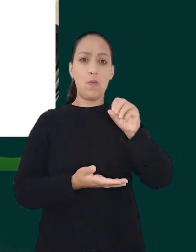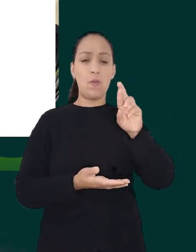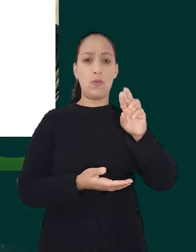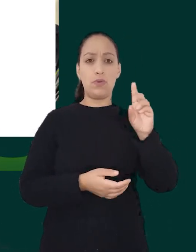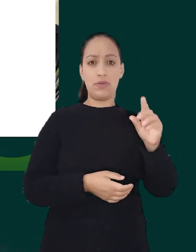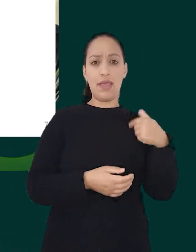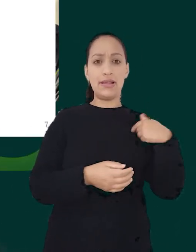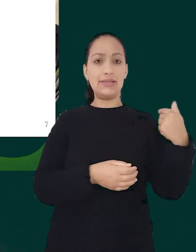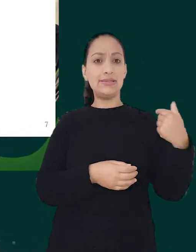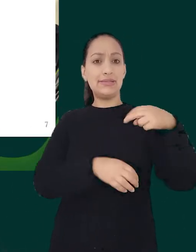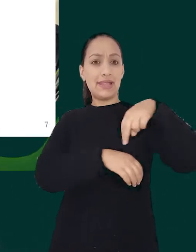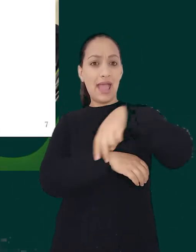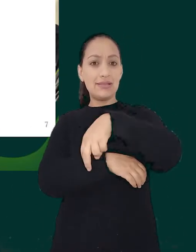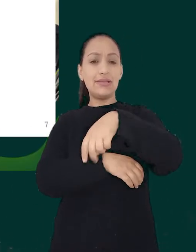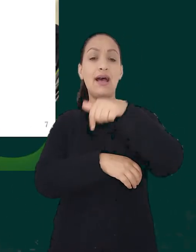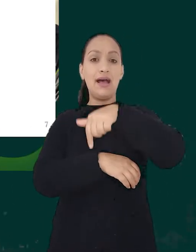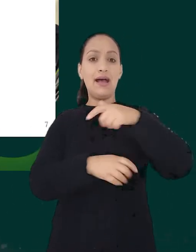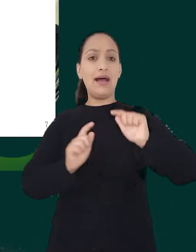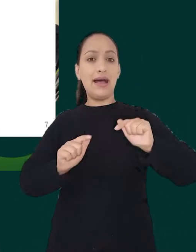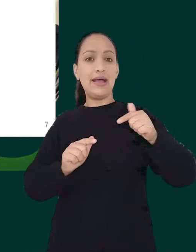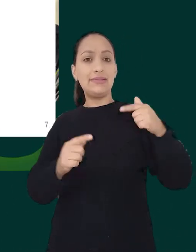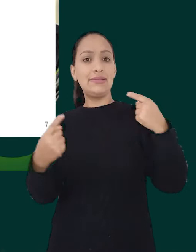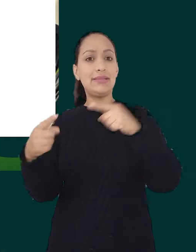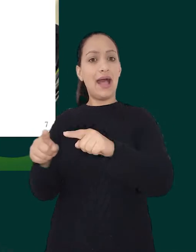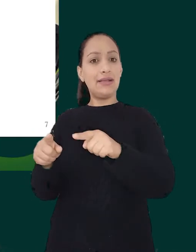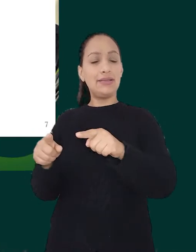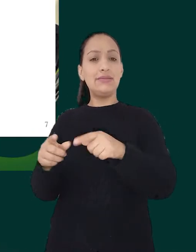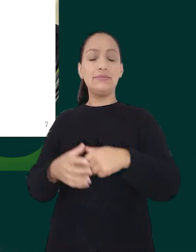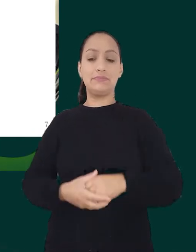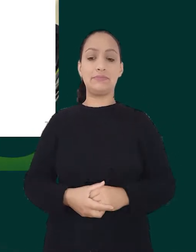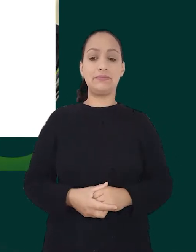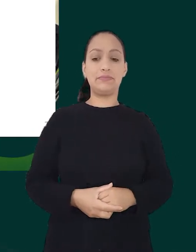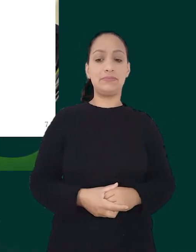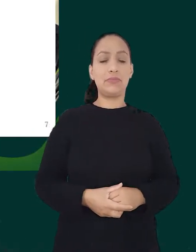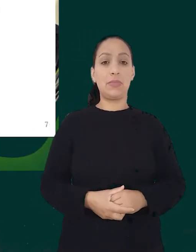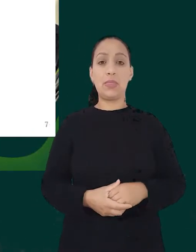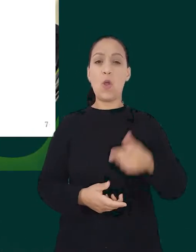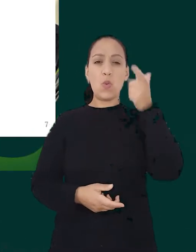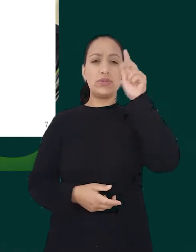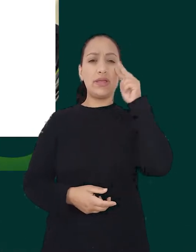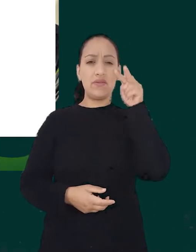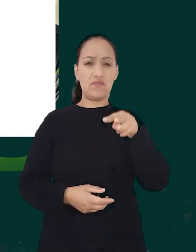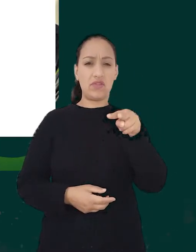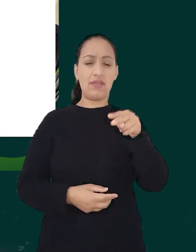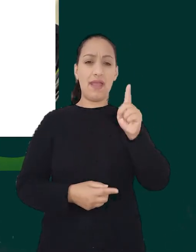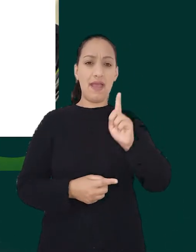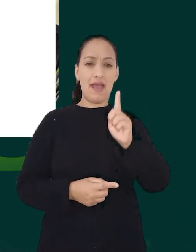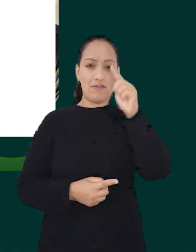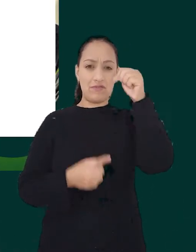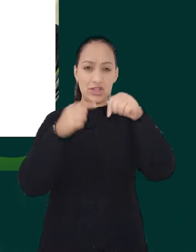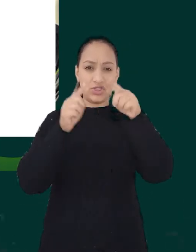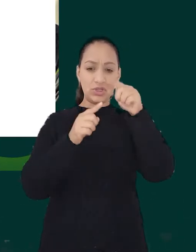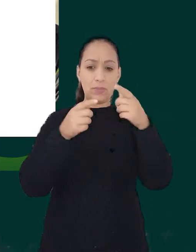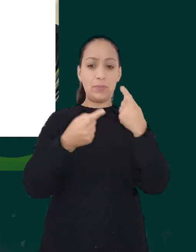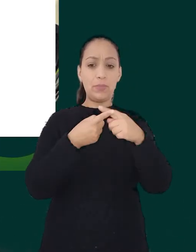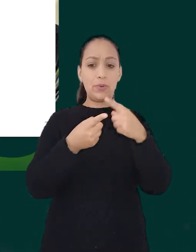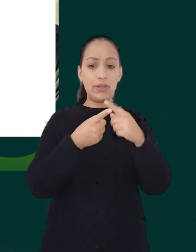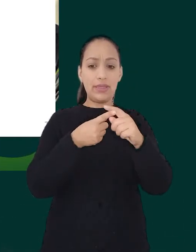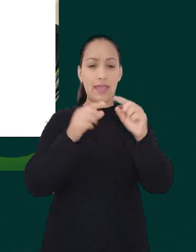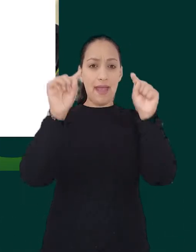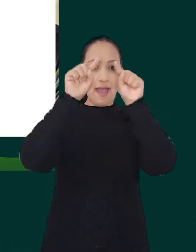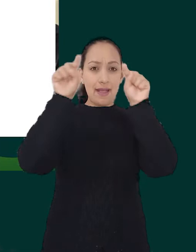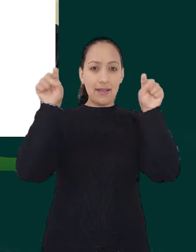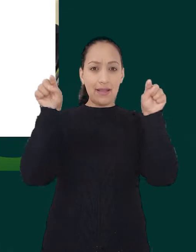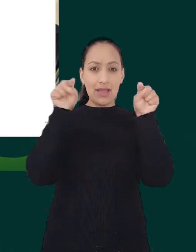o idle e desce para o ataque. Ou, muitas vezes, pode ir do walk direto para o ataque. A gente não enxerga a flechinha porque as caixas estão